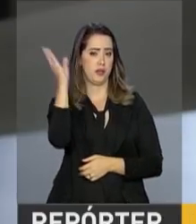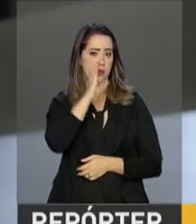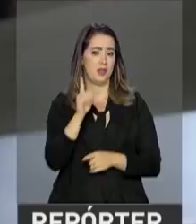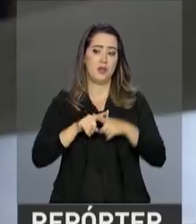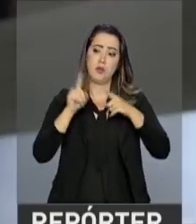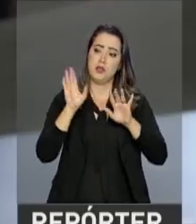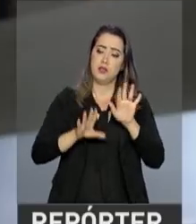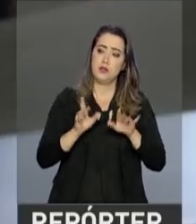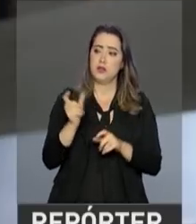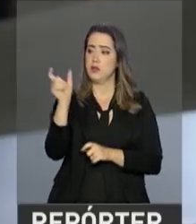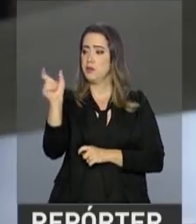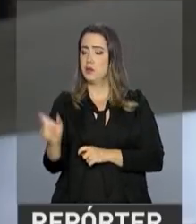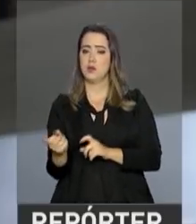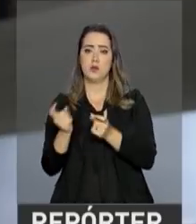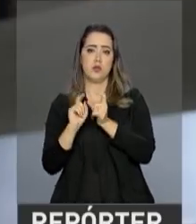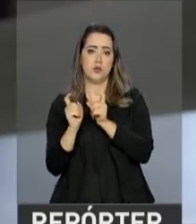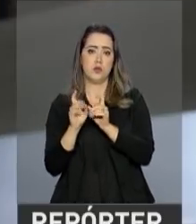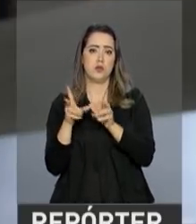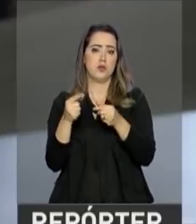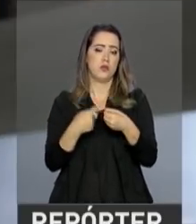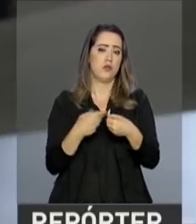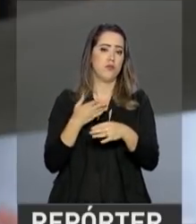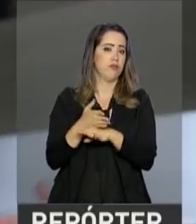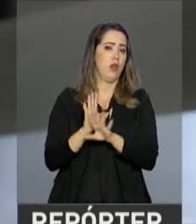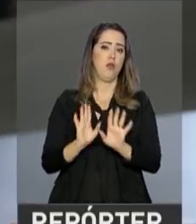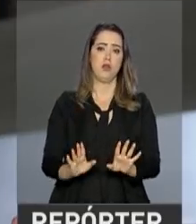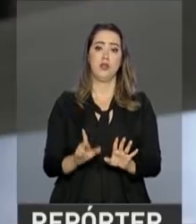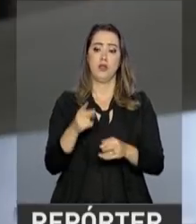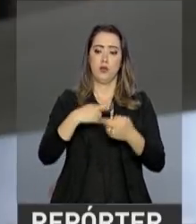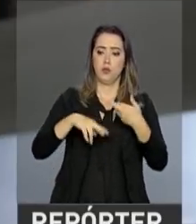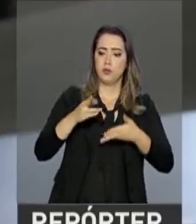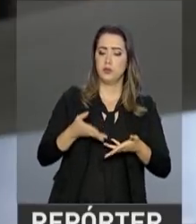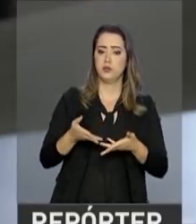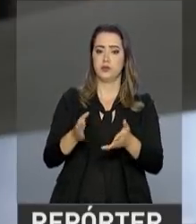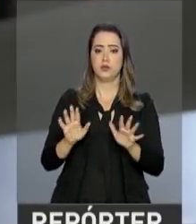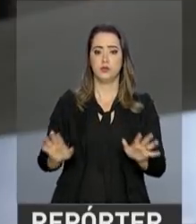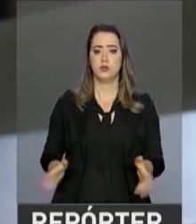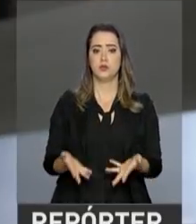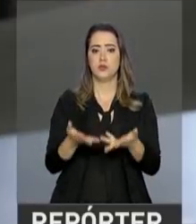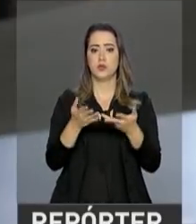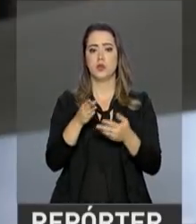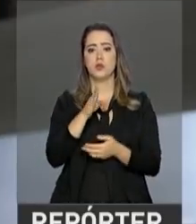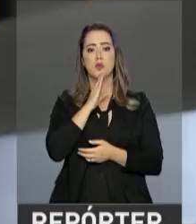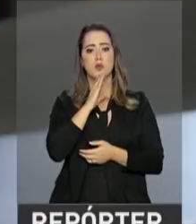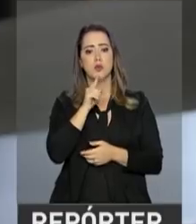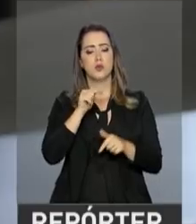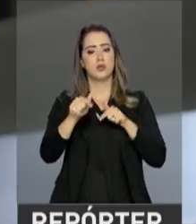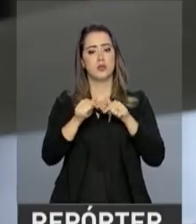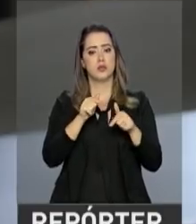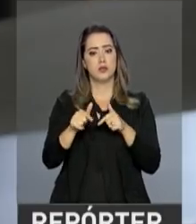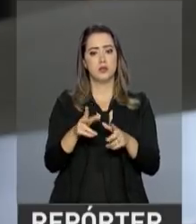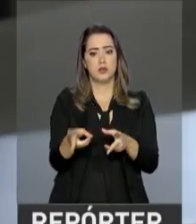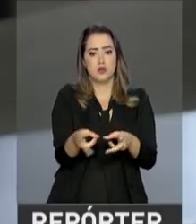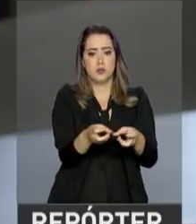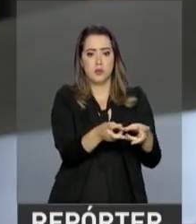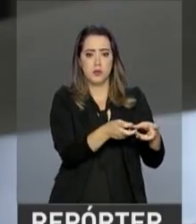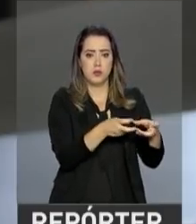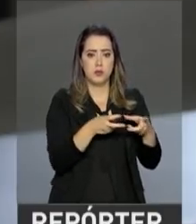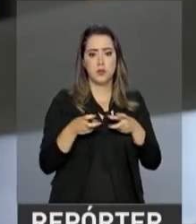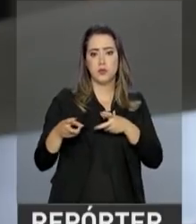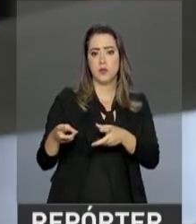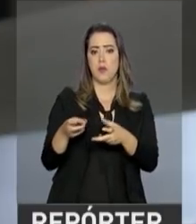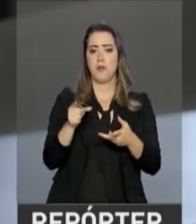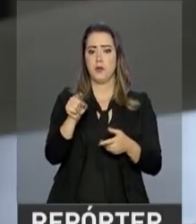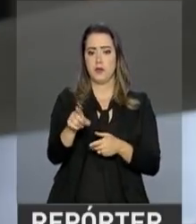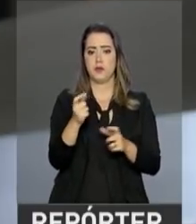público né ea toda a cidade brasileira tem acesso tanto prêmio tem essa motivação reconhecer suas práticas e identificar e reconhecer